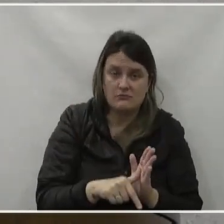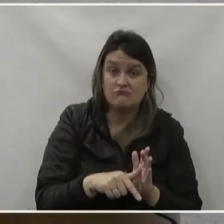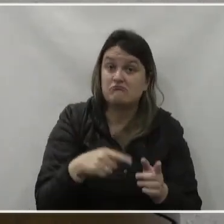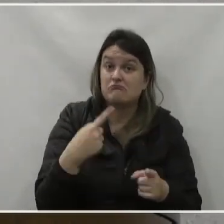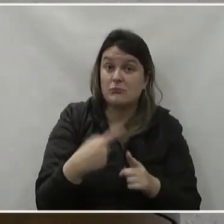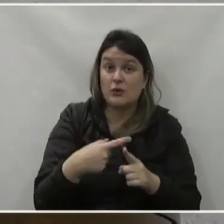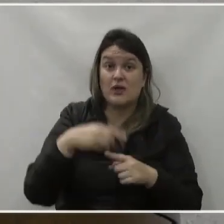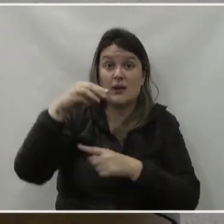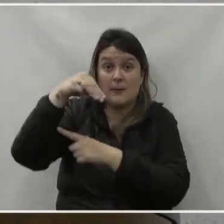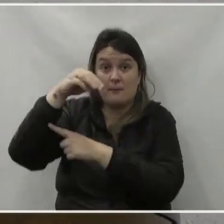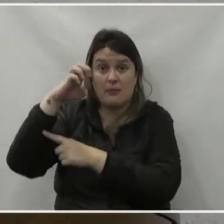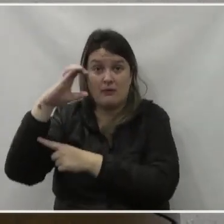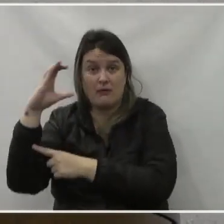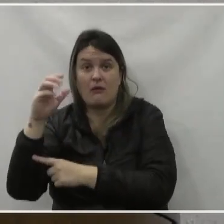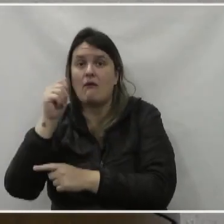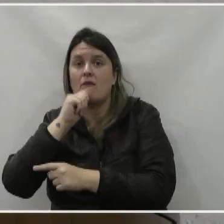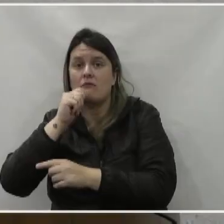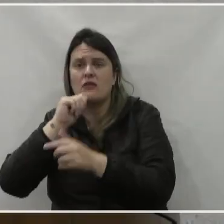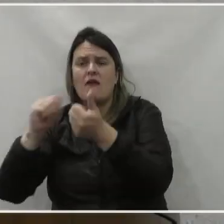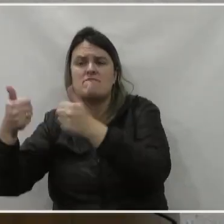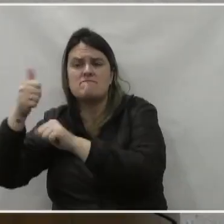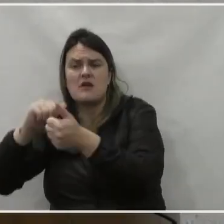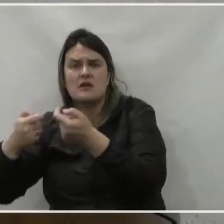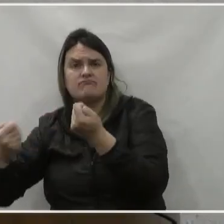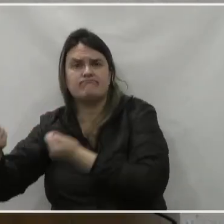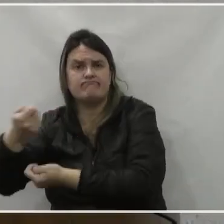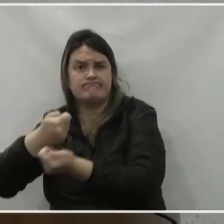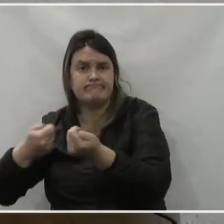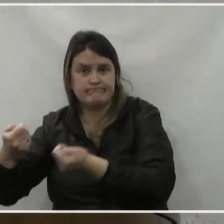pois o MEC ainda está avaliando o orçamento.